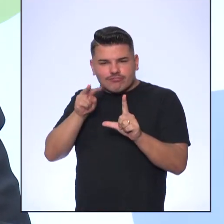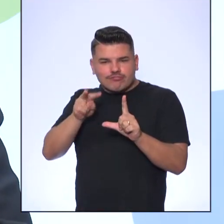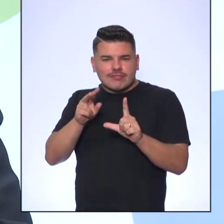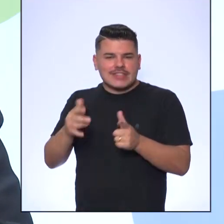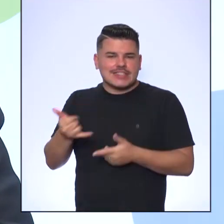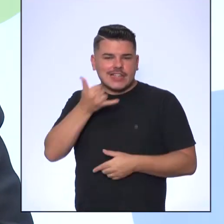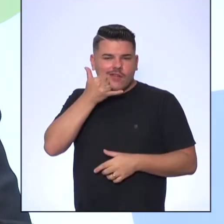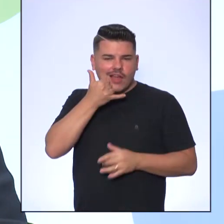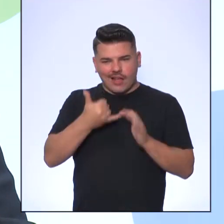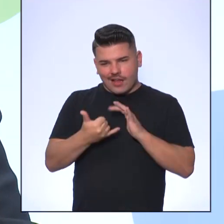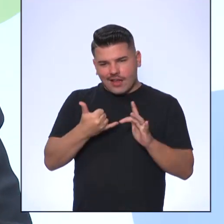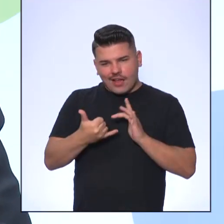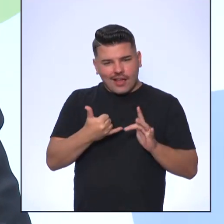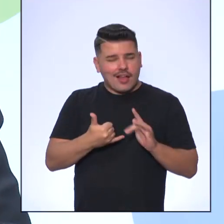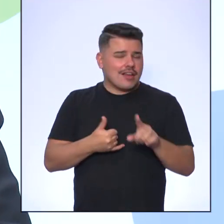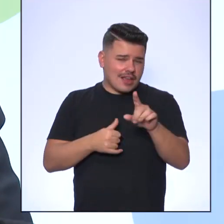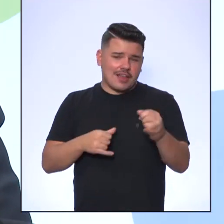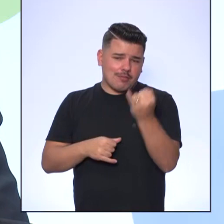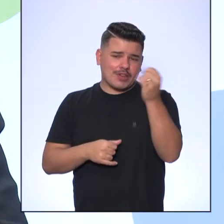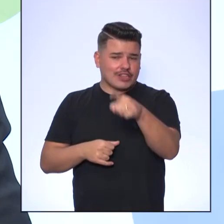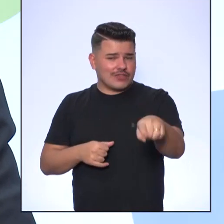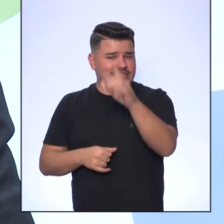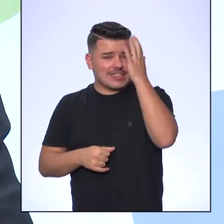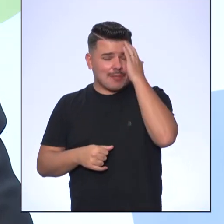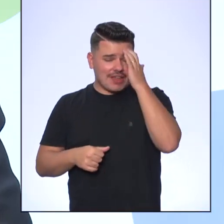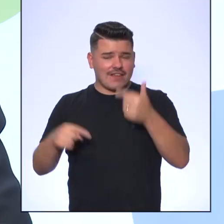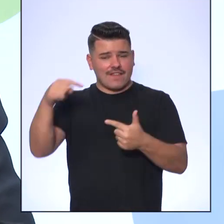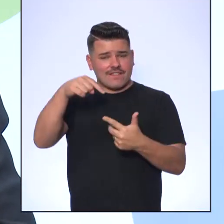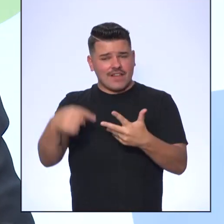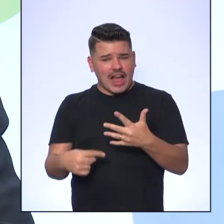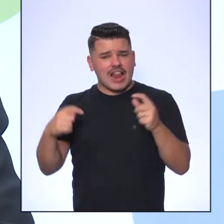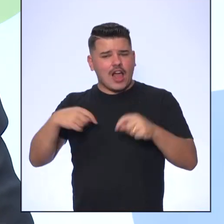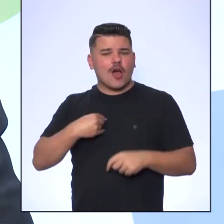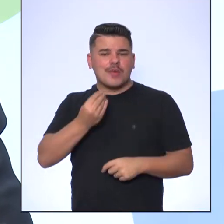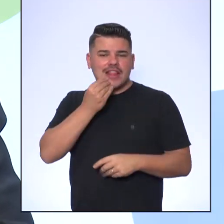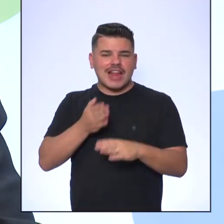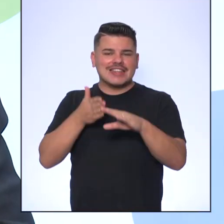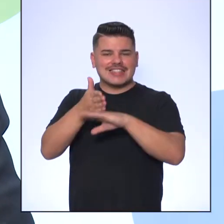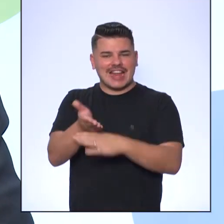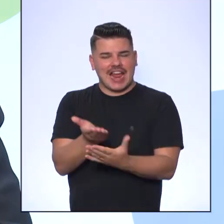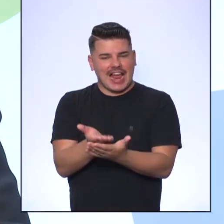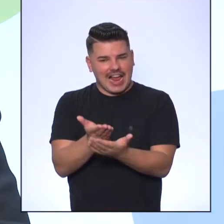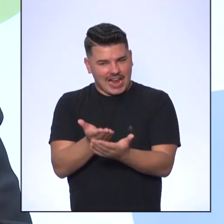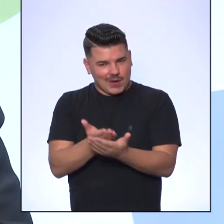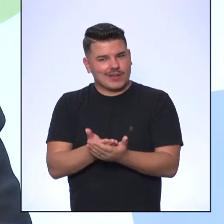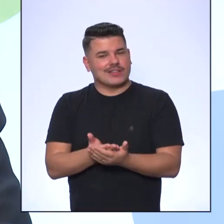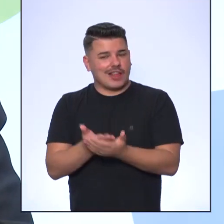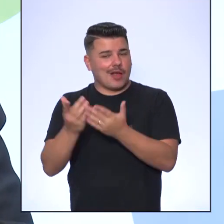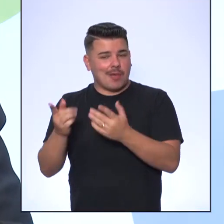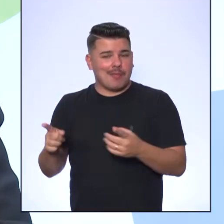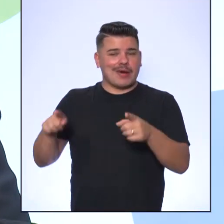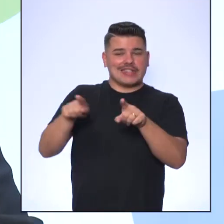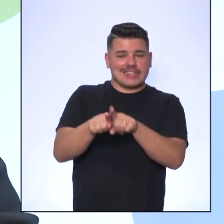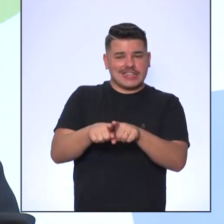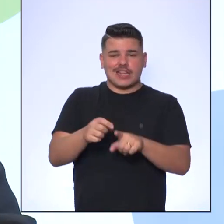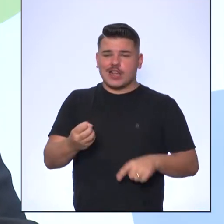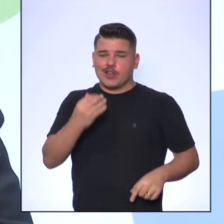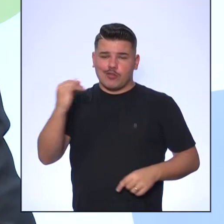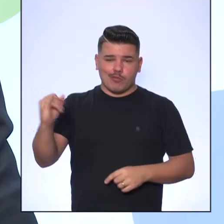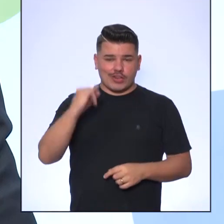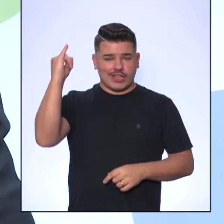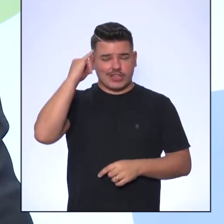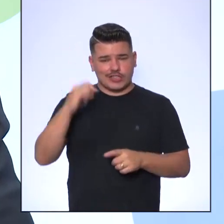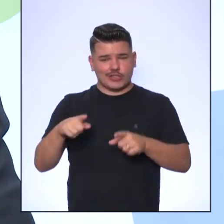melhor maneira. É super importante a gente trazer esta possibilidade aí para vocês, numa parceria muito ampla com muitos